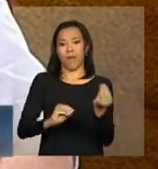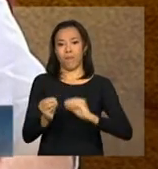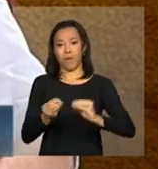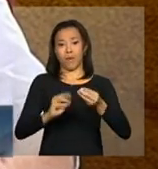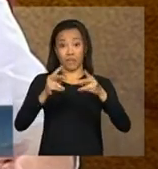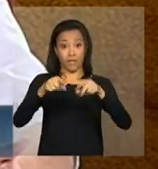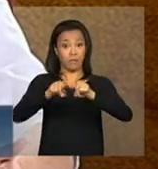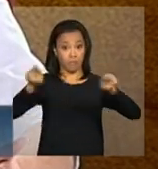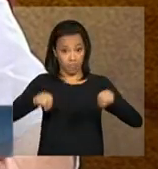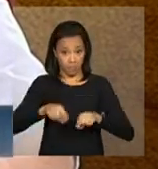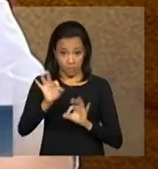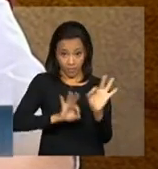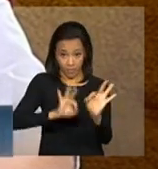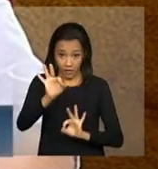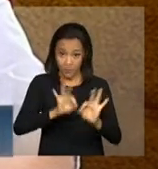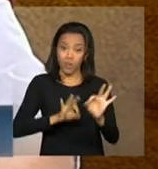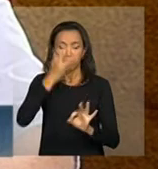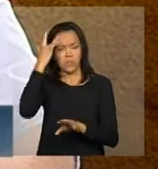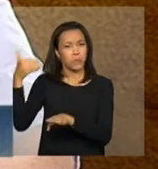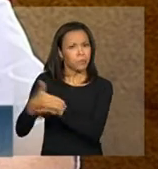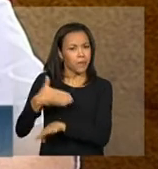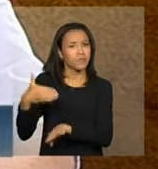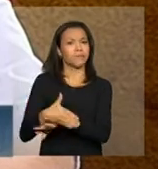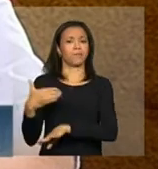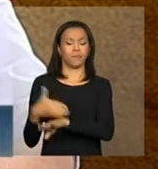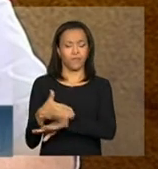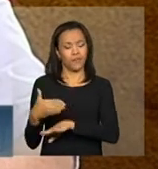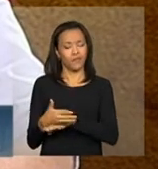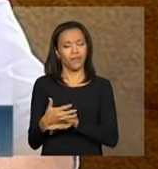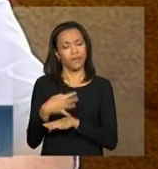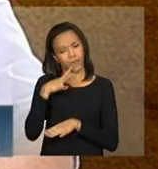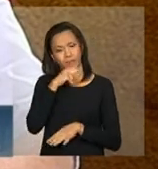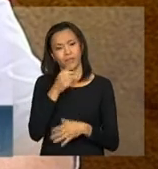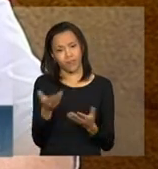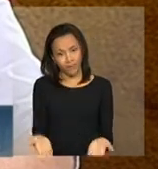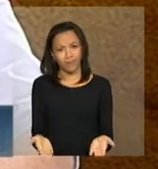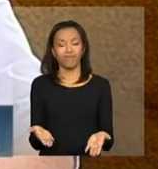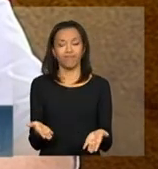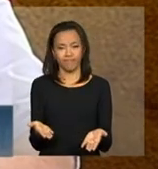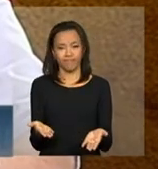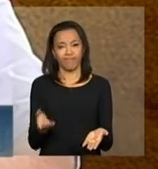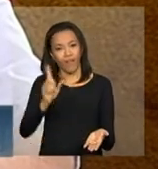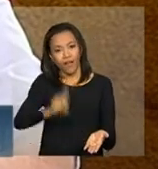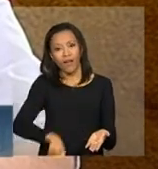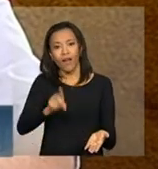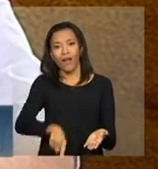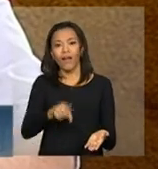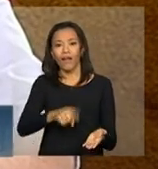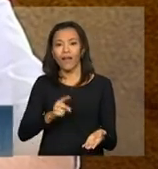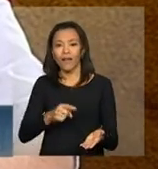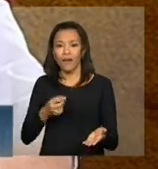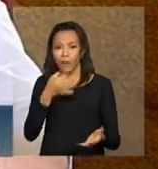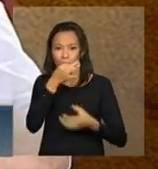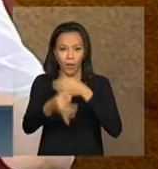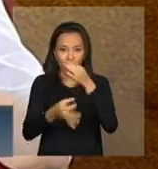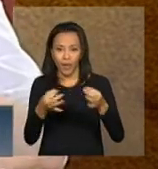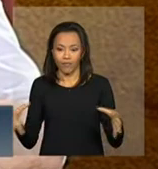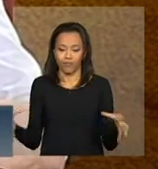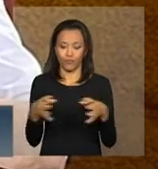participou ativamente conosco e eu acho que é isso, é uma construção conjunta,